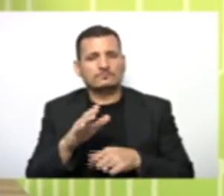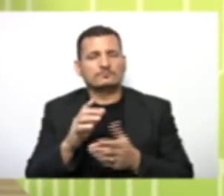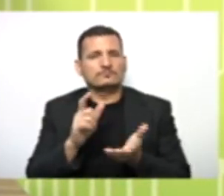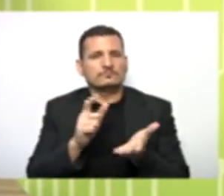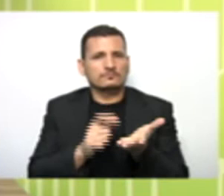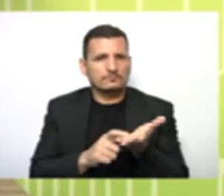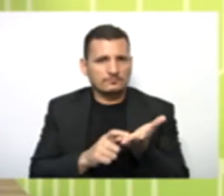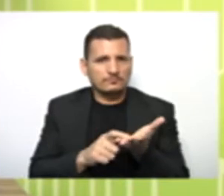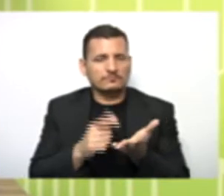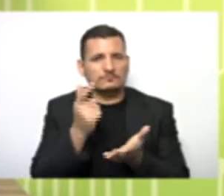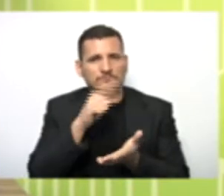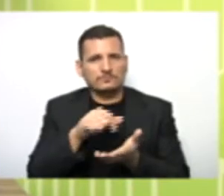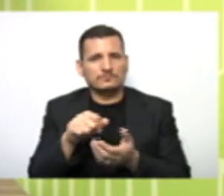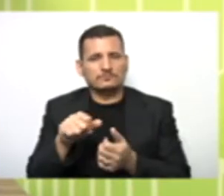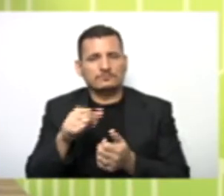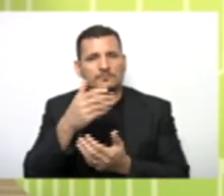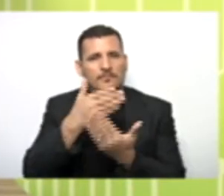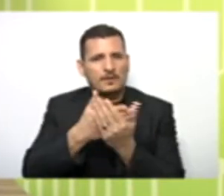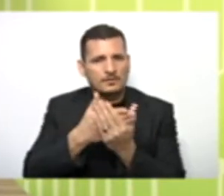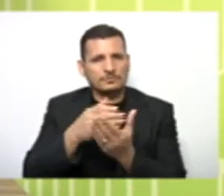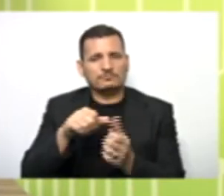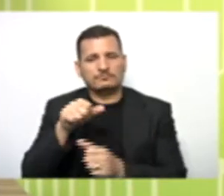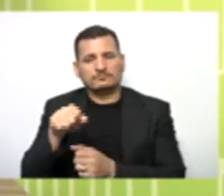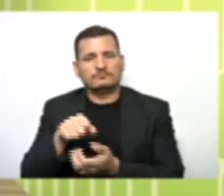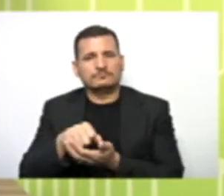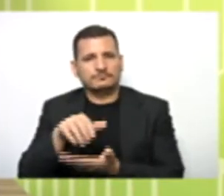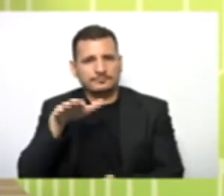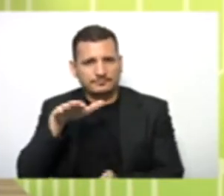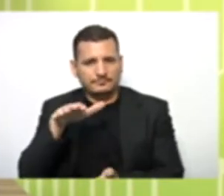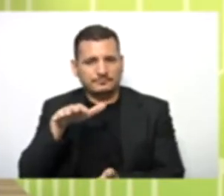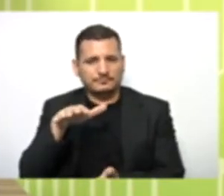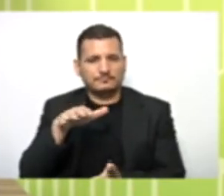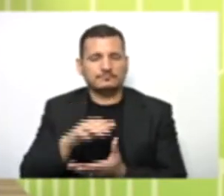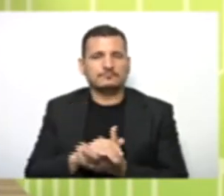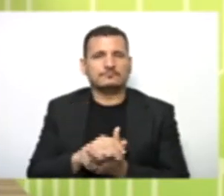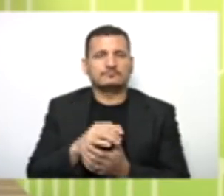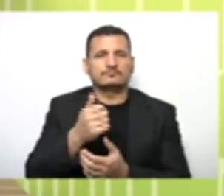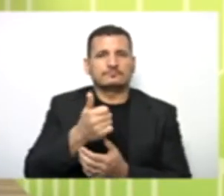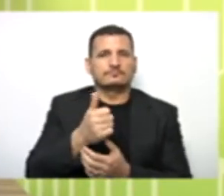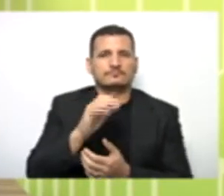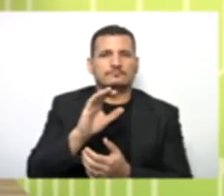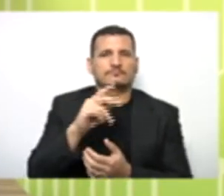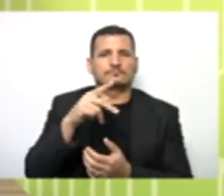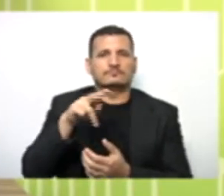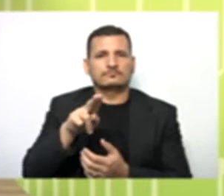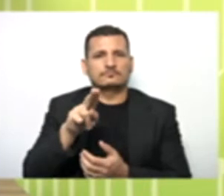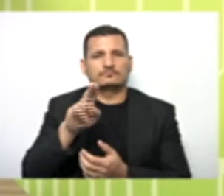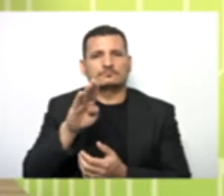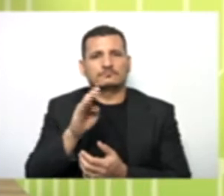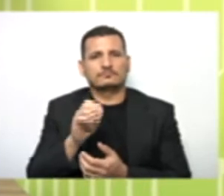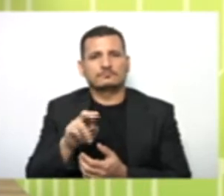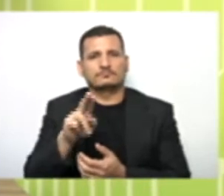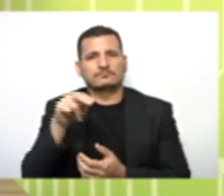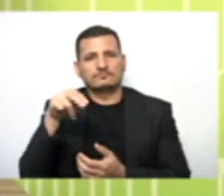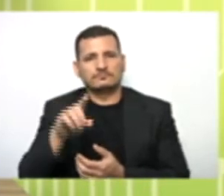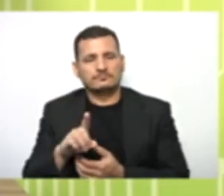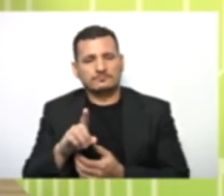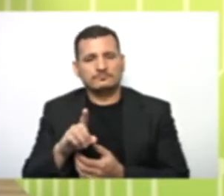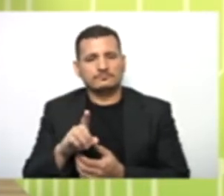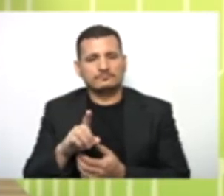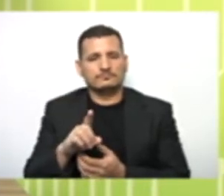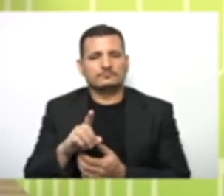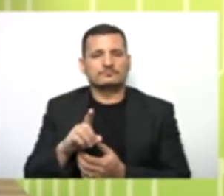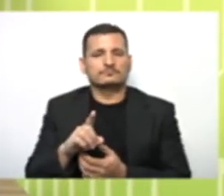processador para poder compactar, ok? Então, primeiro tipo, CPU bound, ou processos de uso intenso